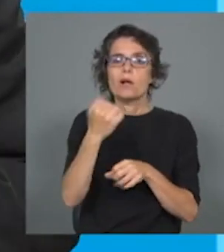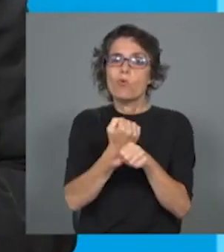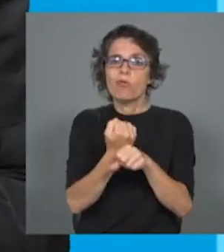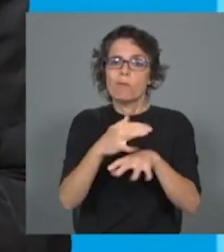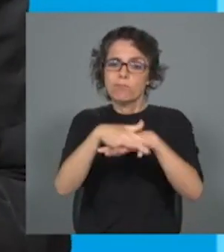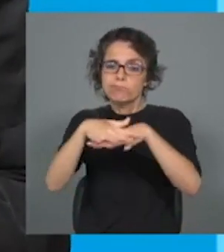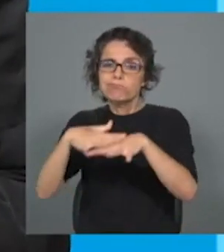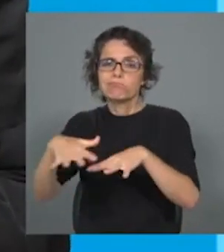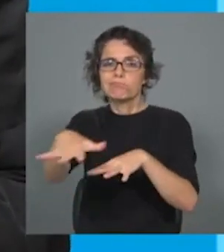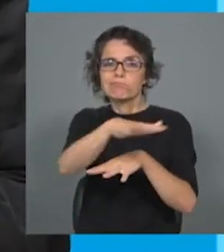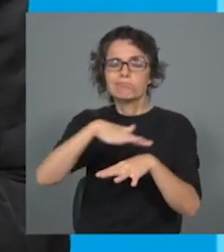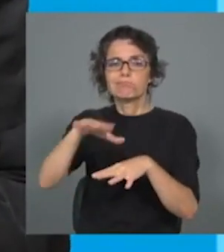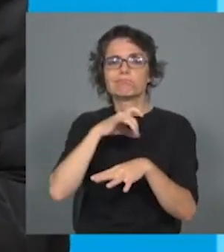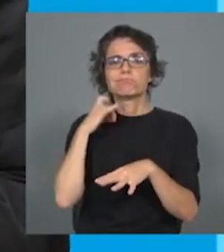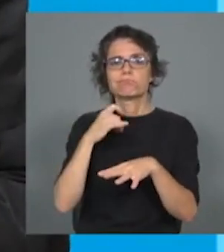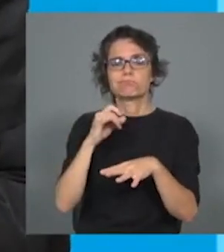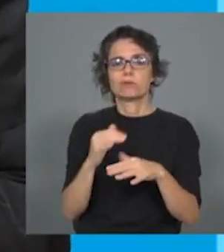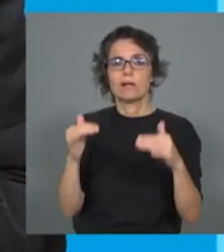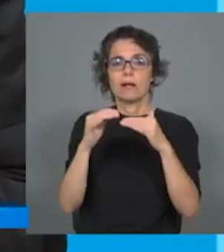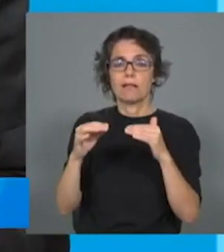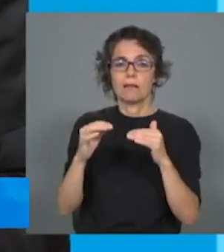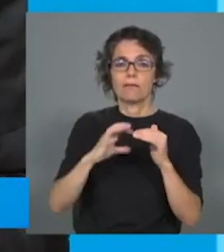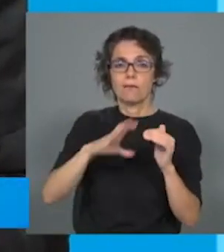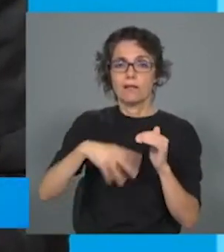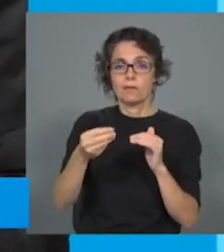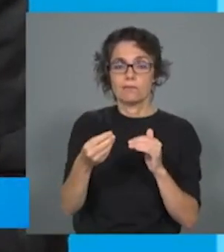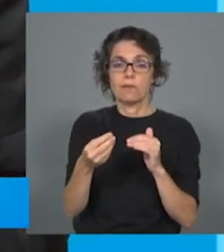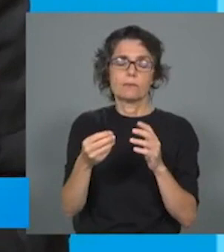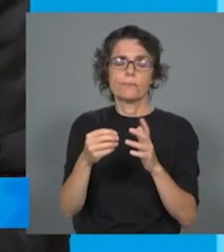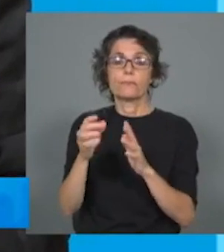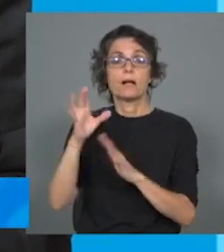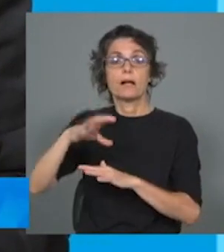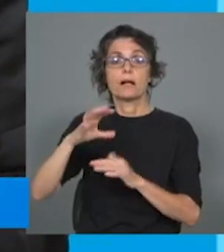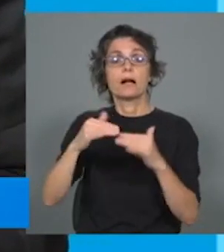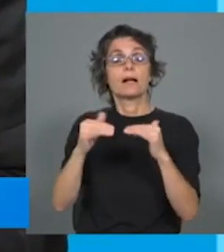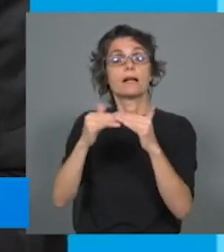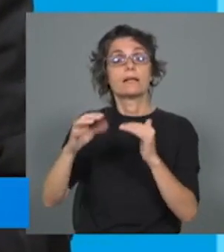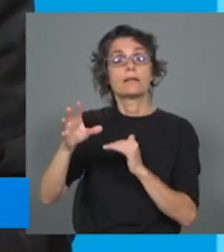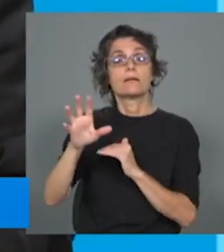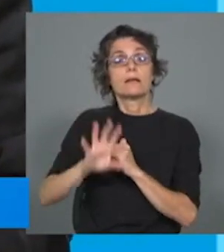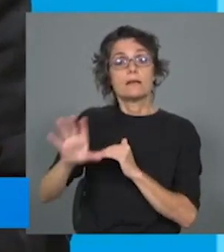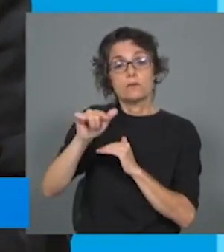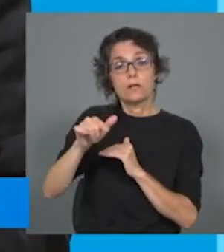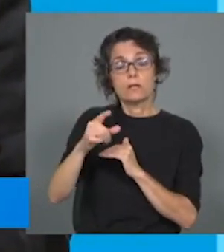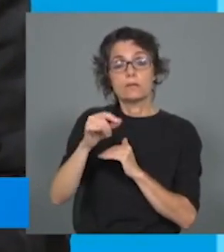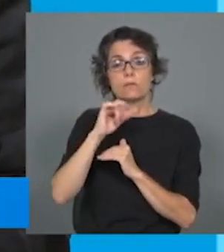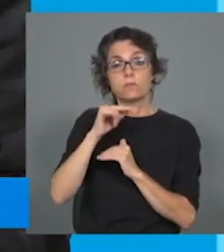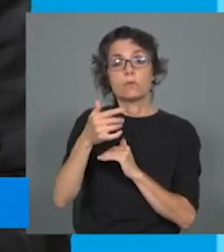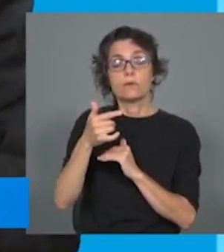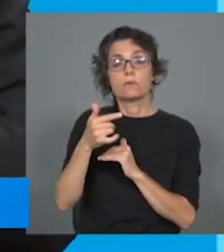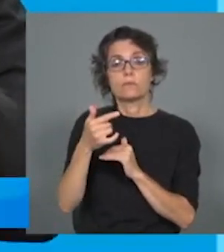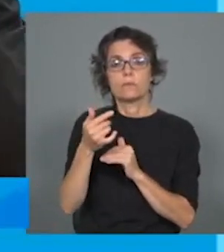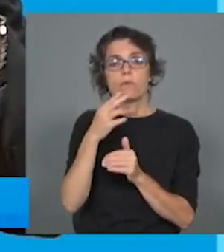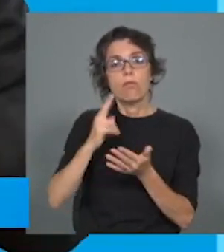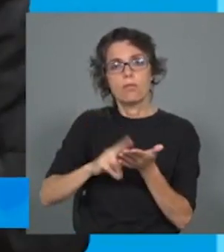rede dos vários sacerdotes do país, que já o fazem dedicadamente e até desencaminhando outros para o mesmo trabalho, termos